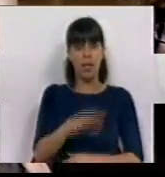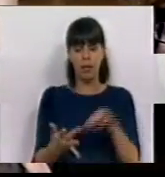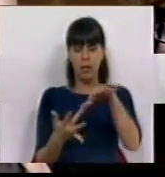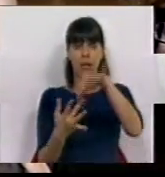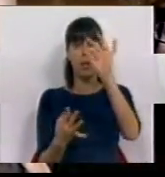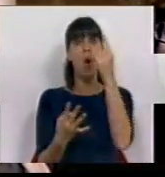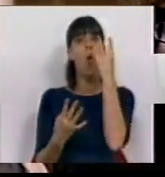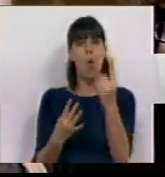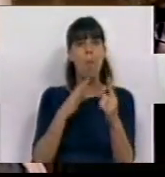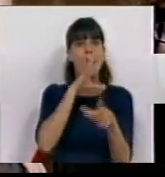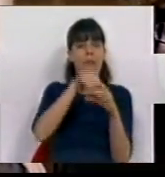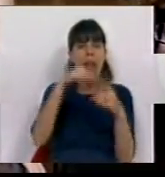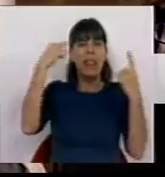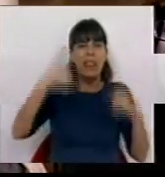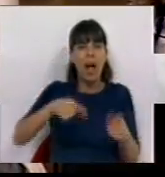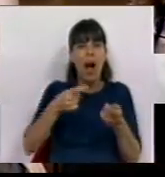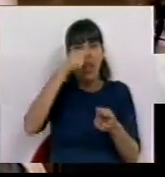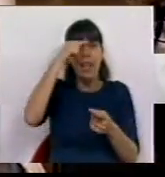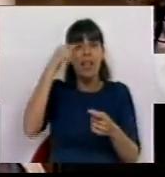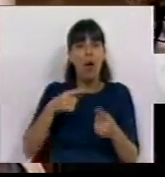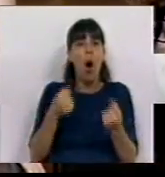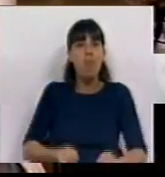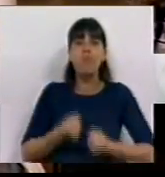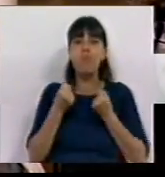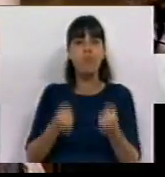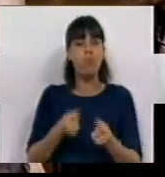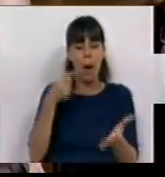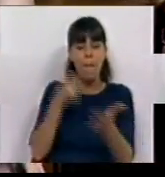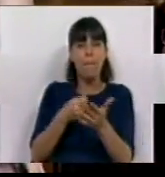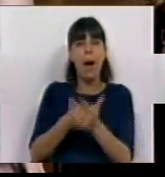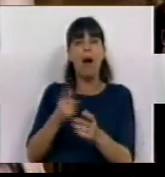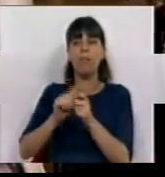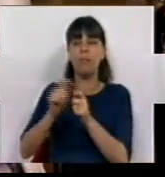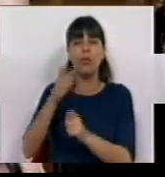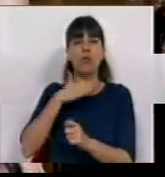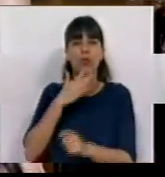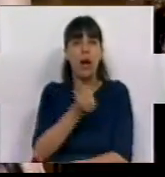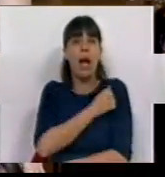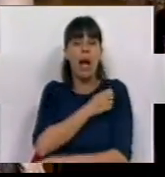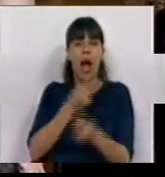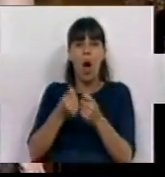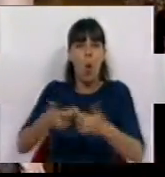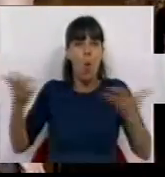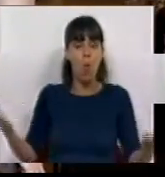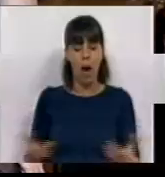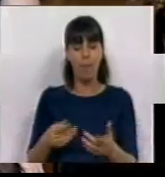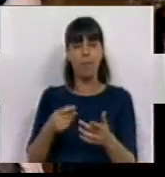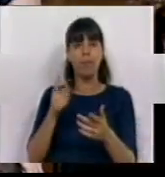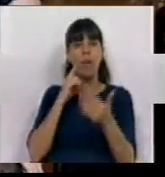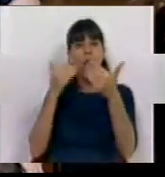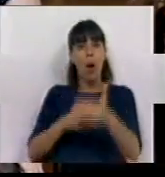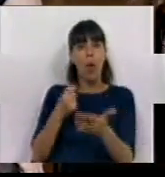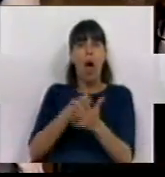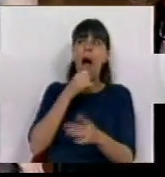crianças vivia em famílias com dificuldade ou incapacidade para pagar um empréstimo, a renda da casa, as contas no